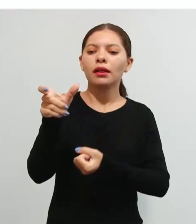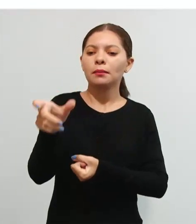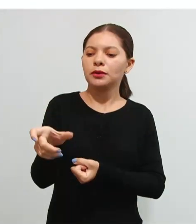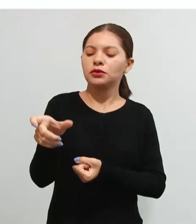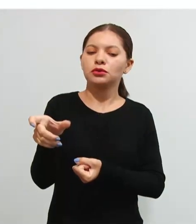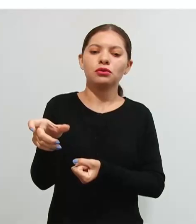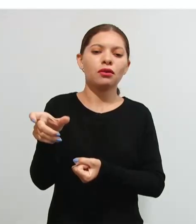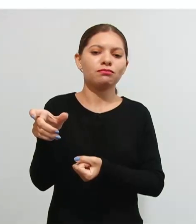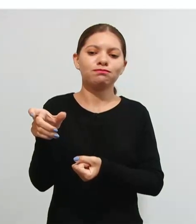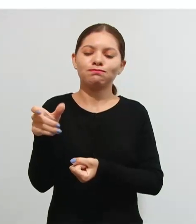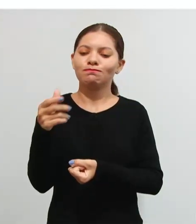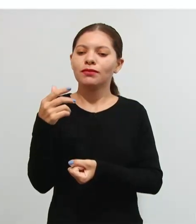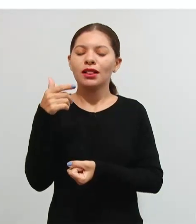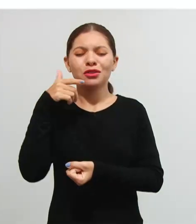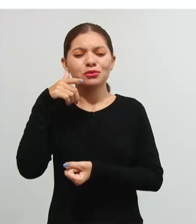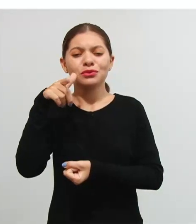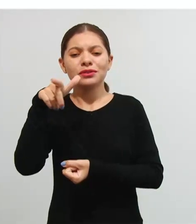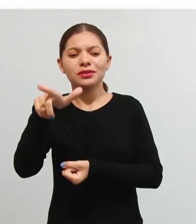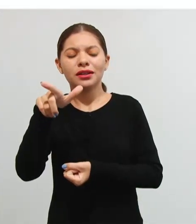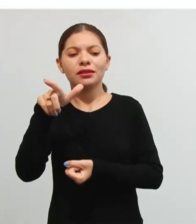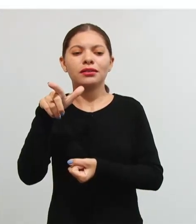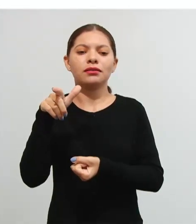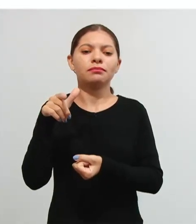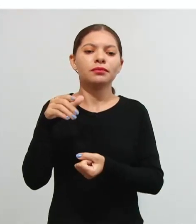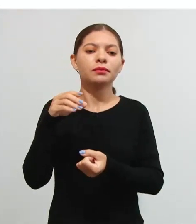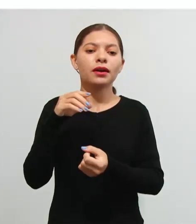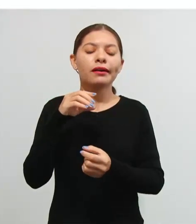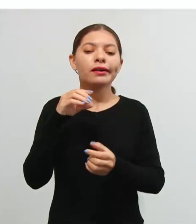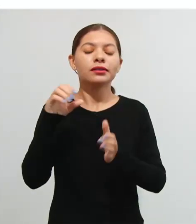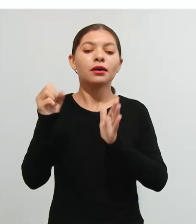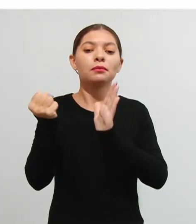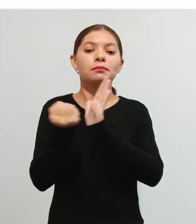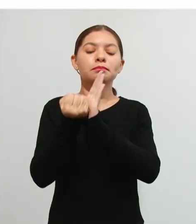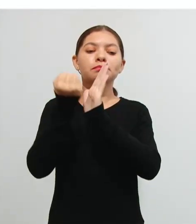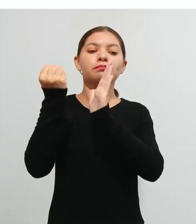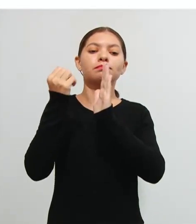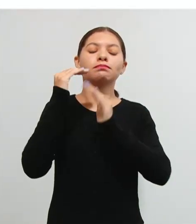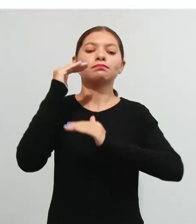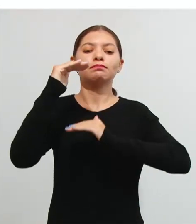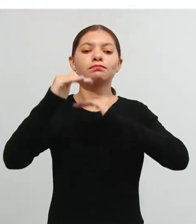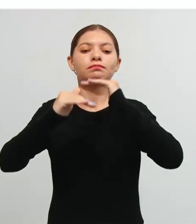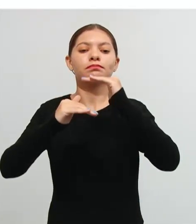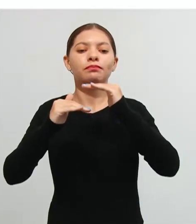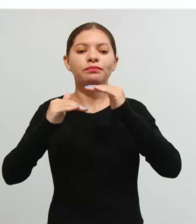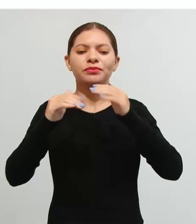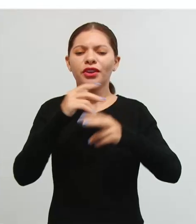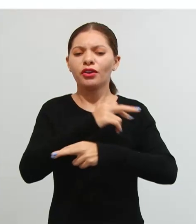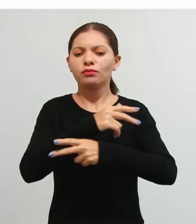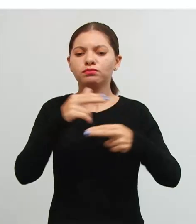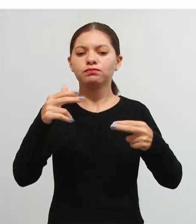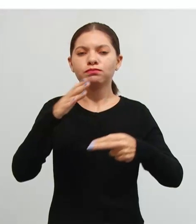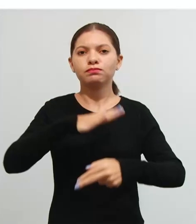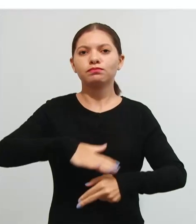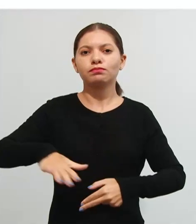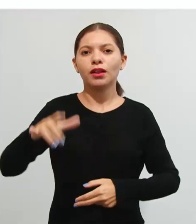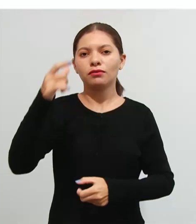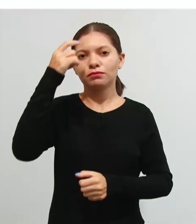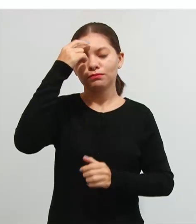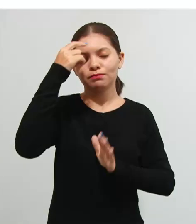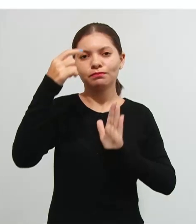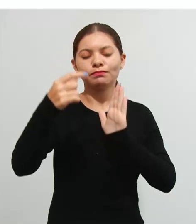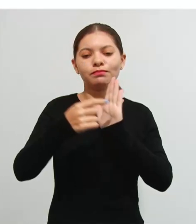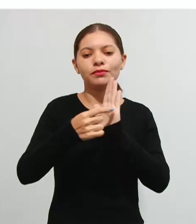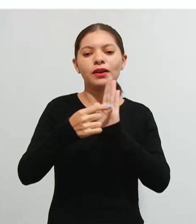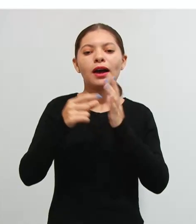em alcançar os marcos do desenvolvimento esperados em várias áreas da função intelectual, sendo aplicada